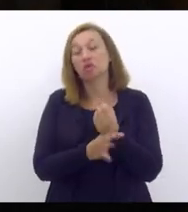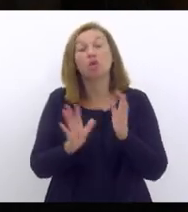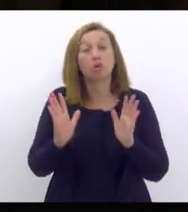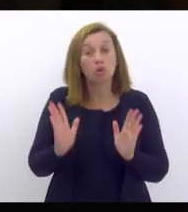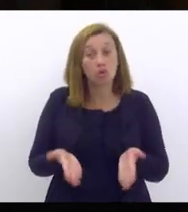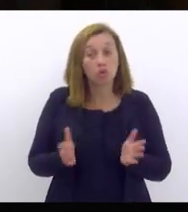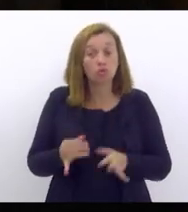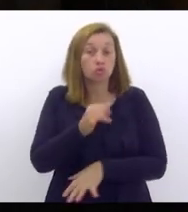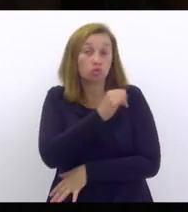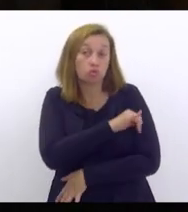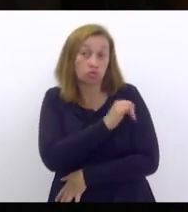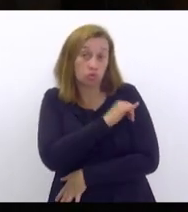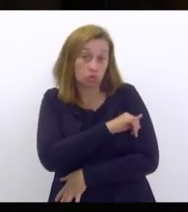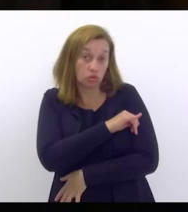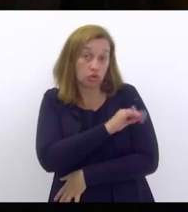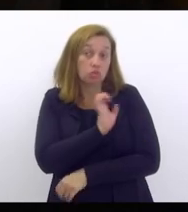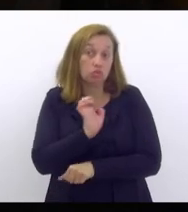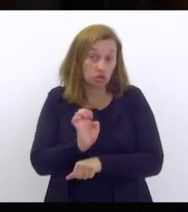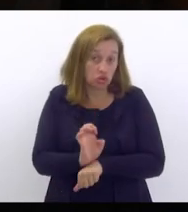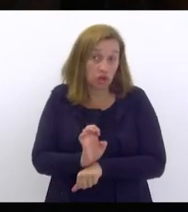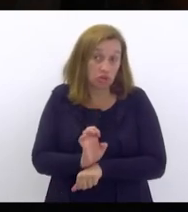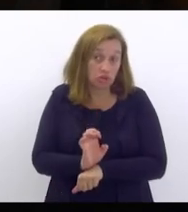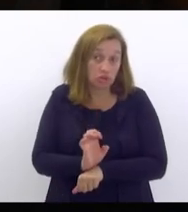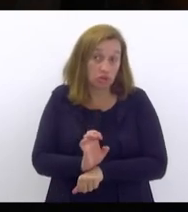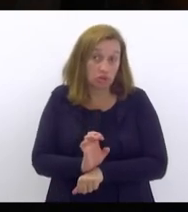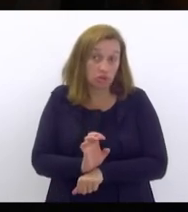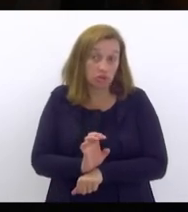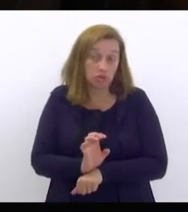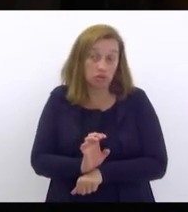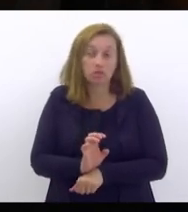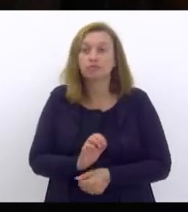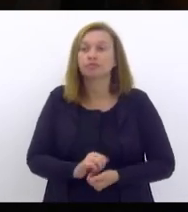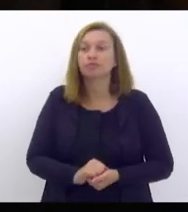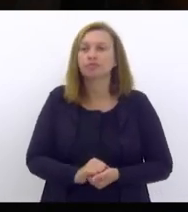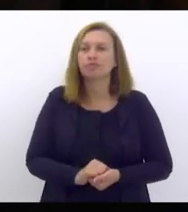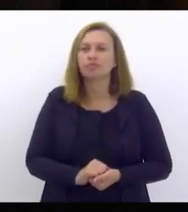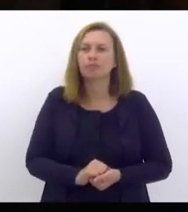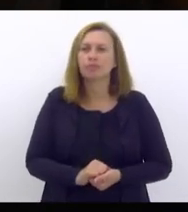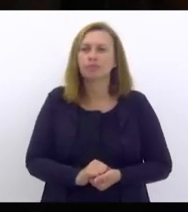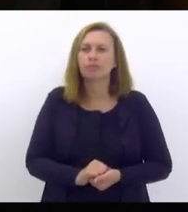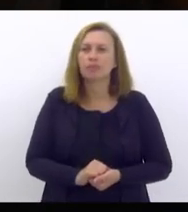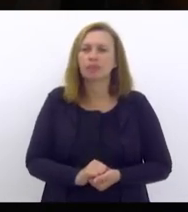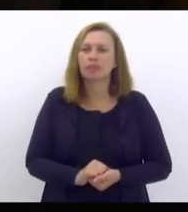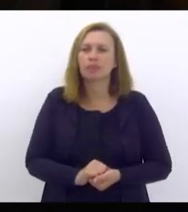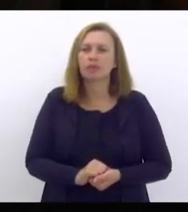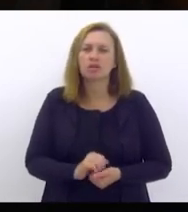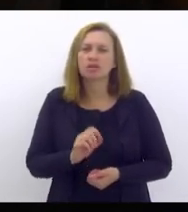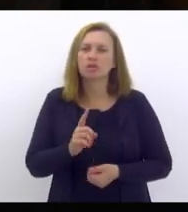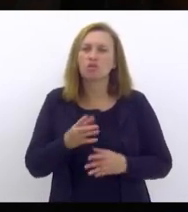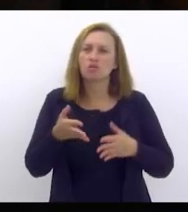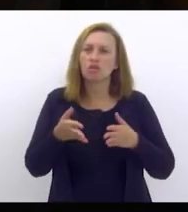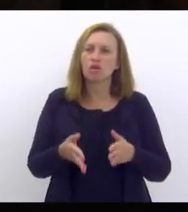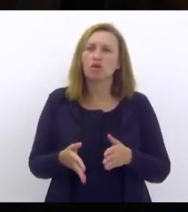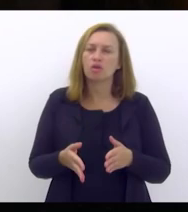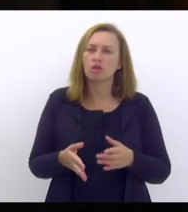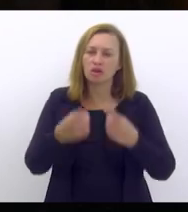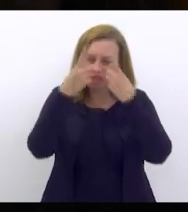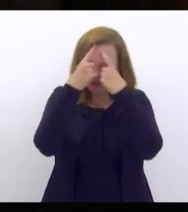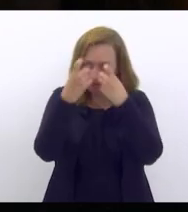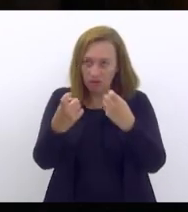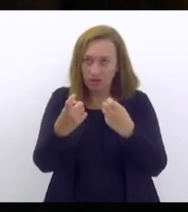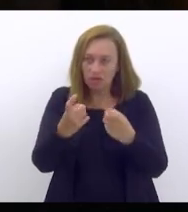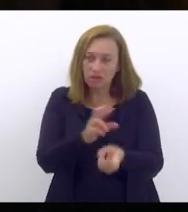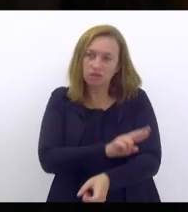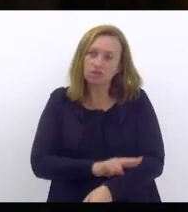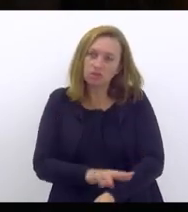hoje o Rio de Janeiro, o Estado do Rio de Janeiro, não se configure como esse epicentro da violência e do